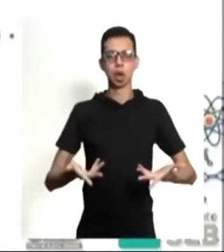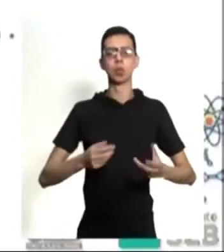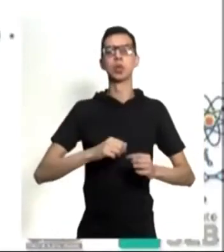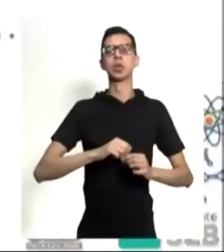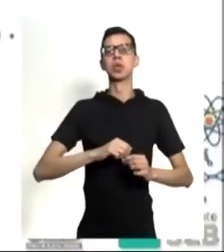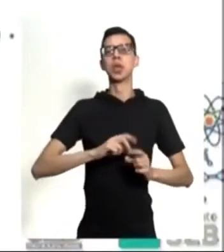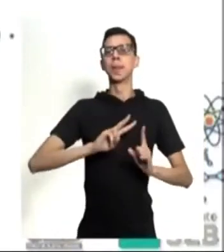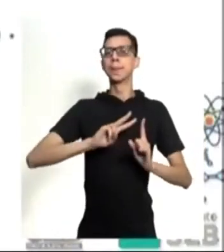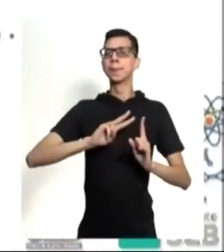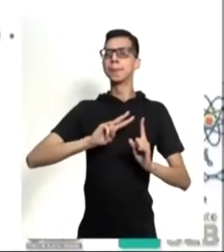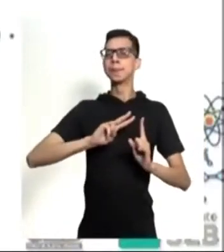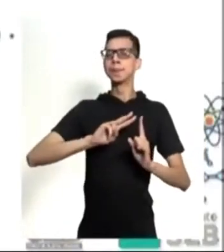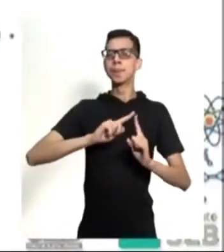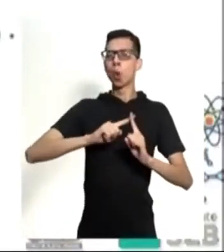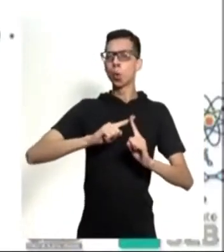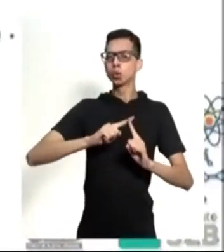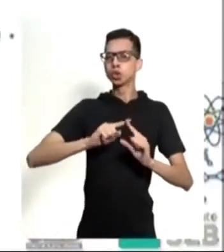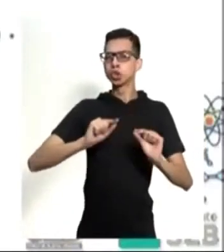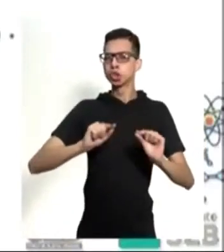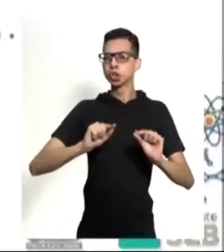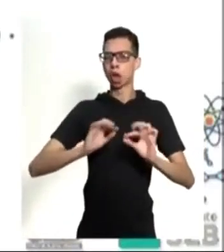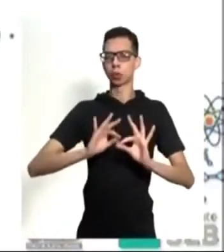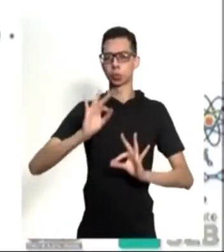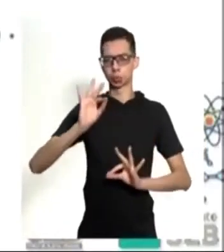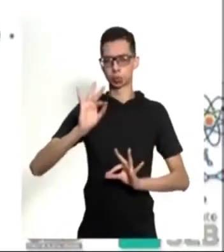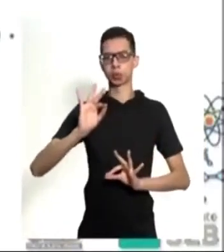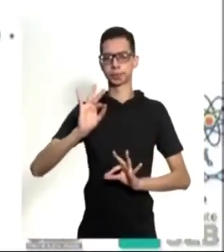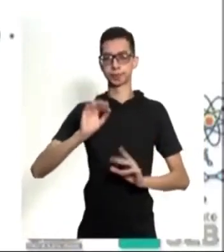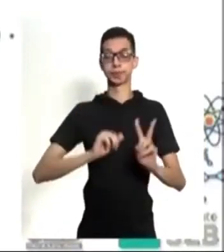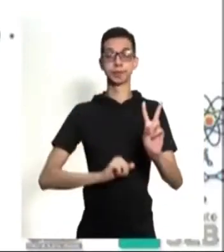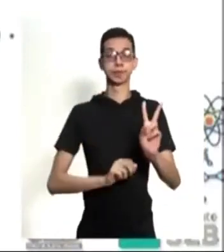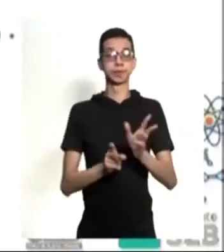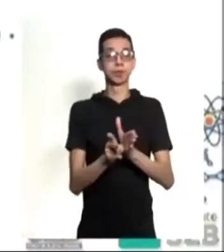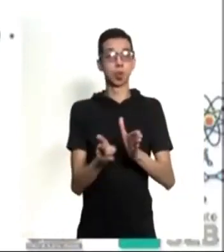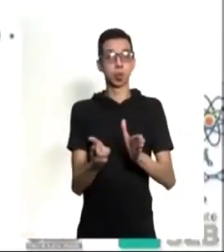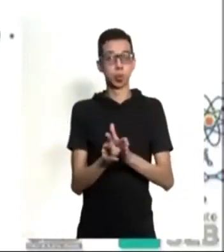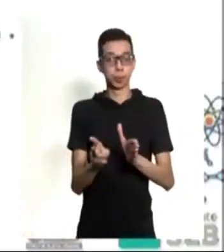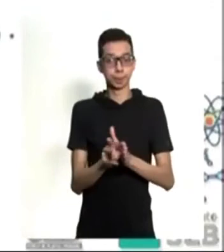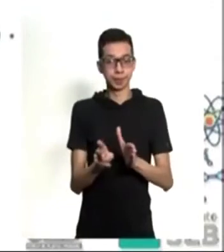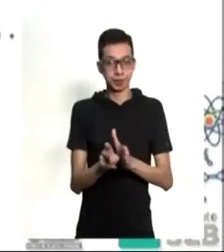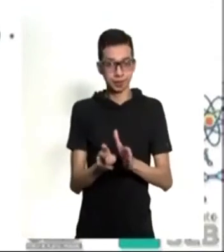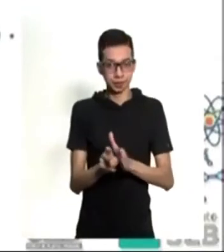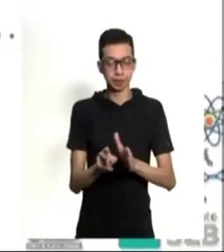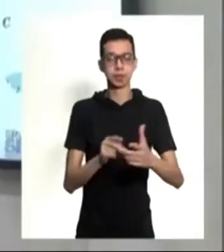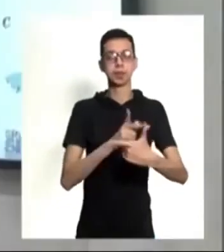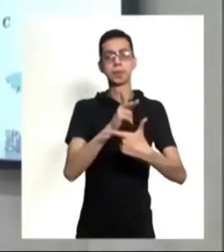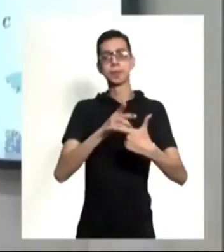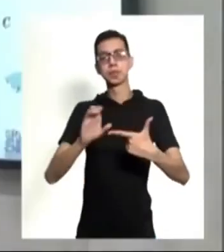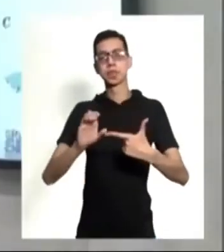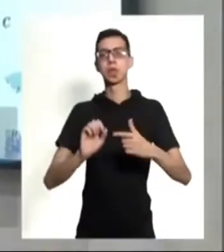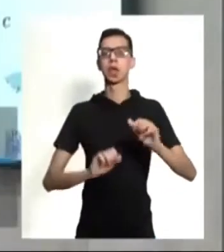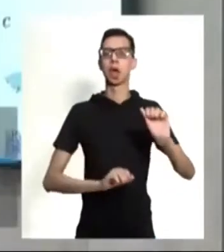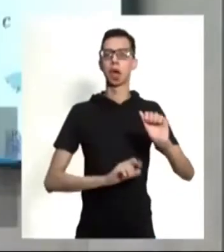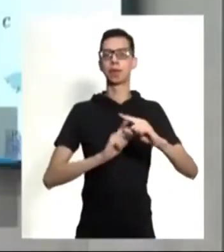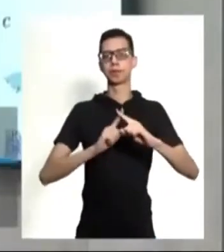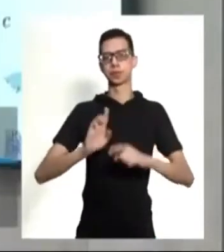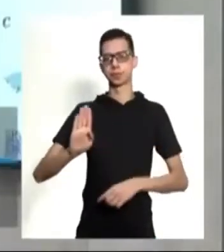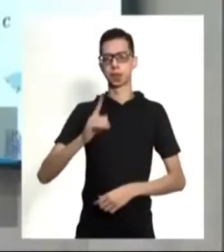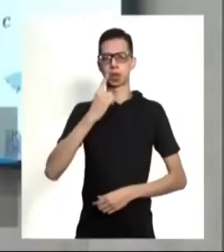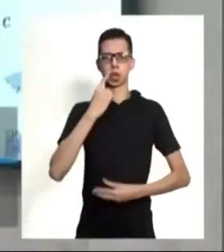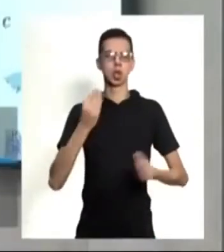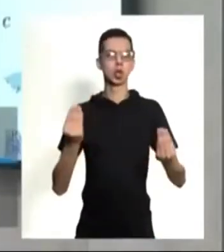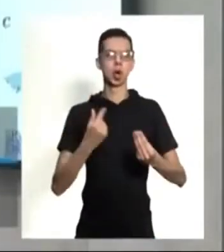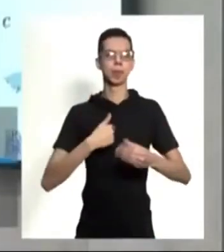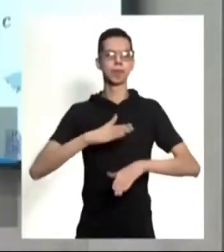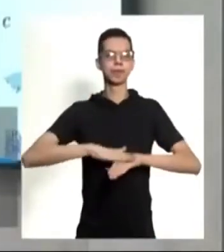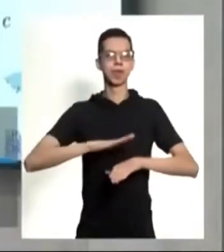é C. Pronto. Volume do paralelepípedo, A vezes B vezes C. Comigo. Abre a tela aqui, ó. Comigo. Como é que eu faço para